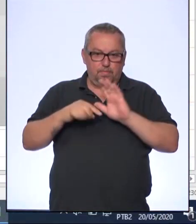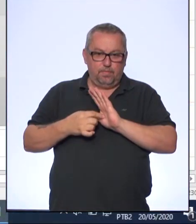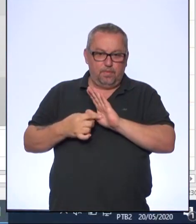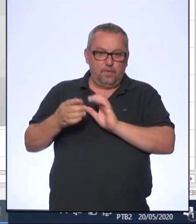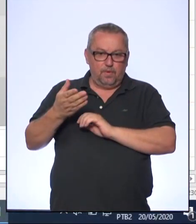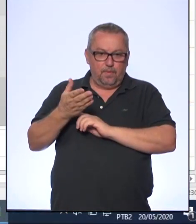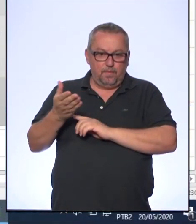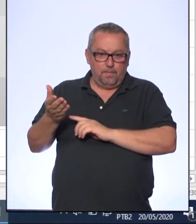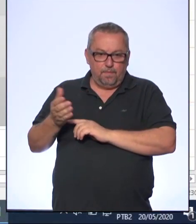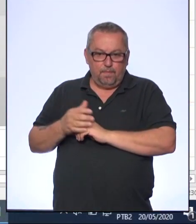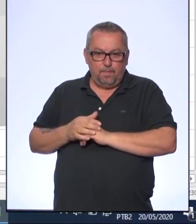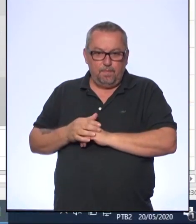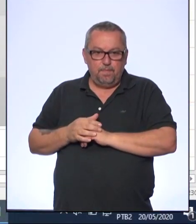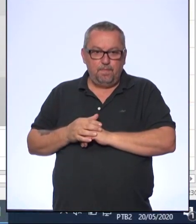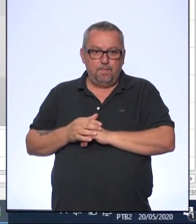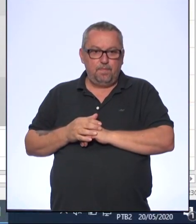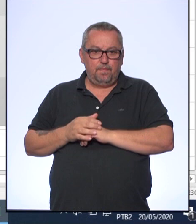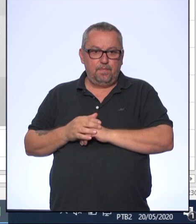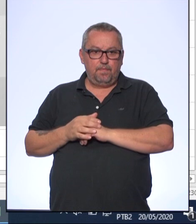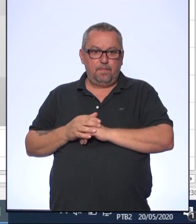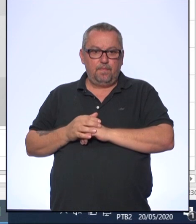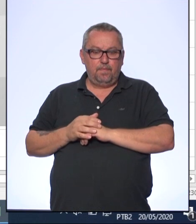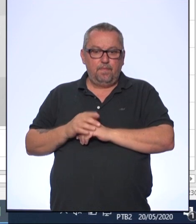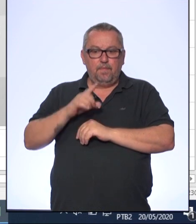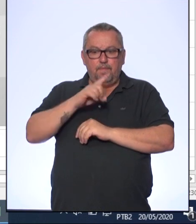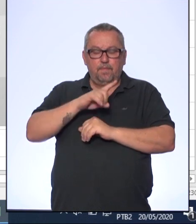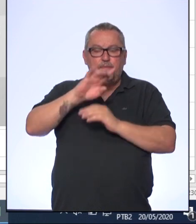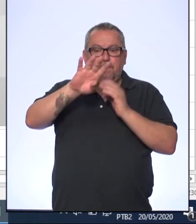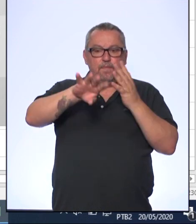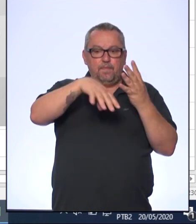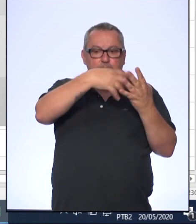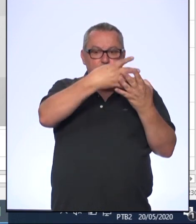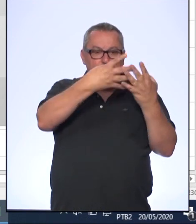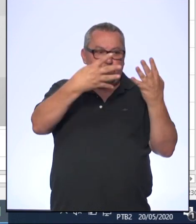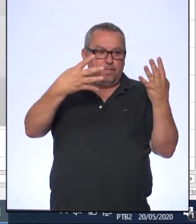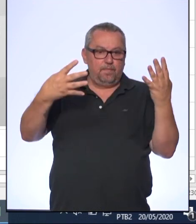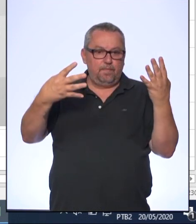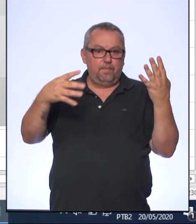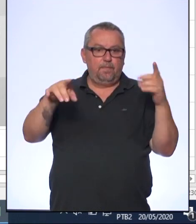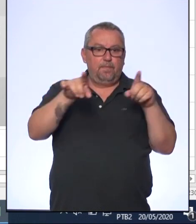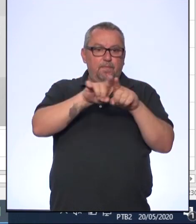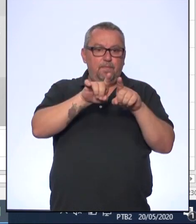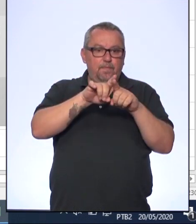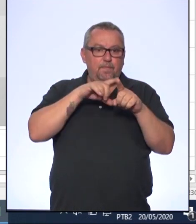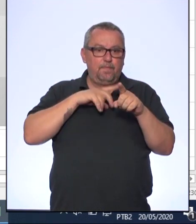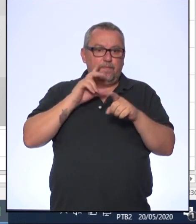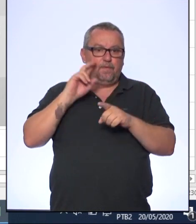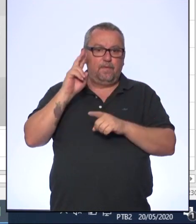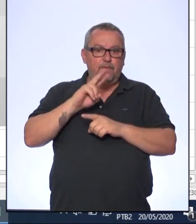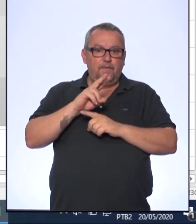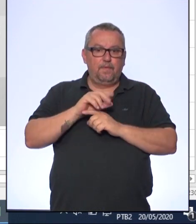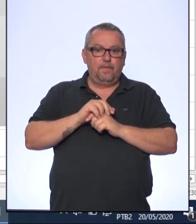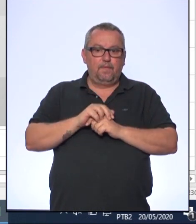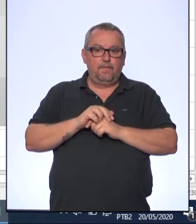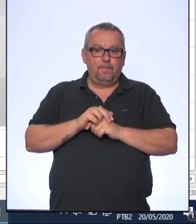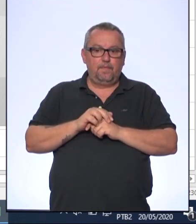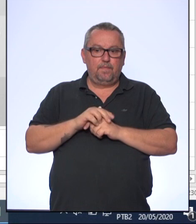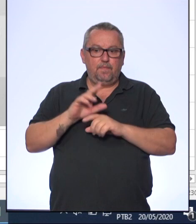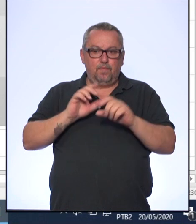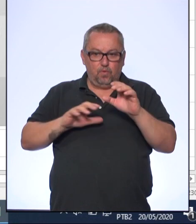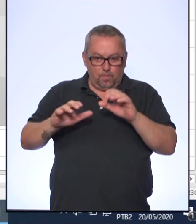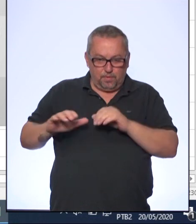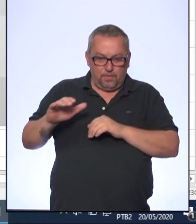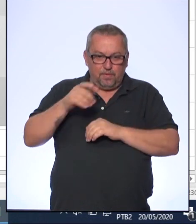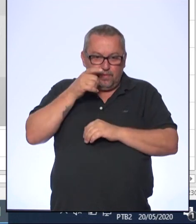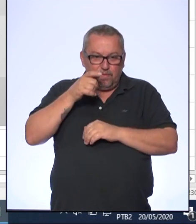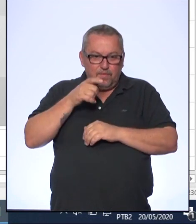favor. Esse é uma planilha, né, eletrônica. Aí, ó, tá vendo aqui, ó? Tô mexendo, tô aqui com